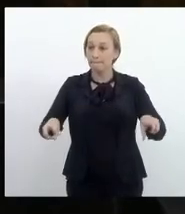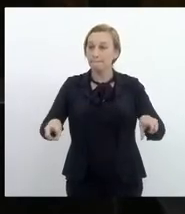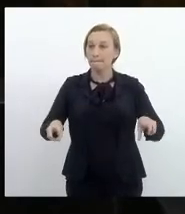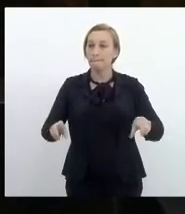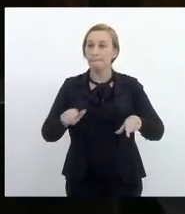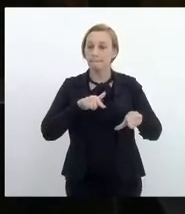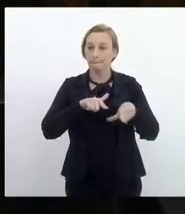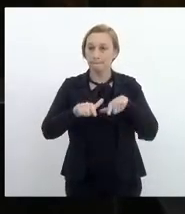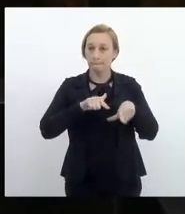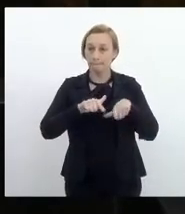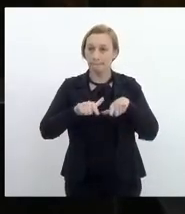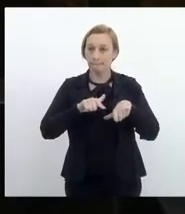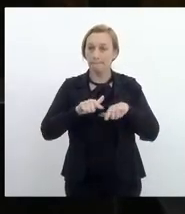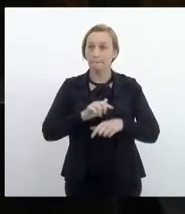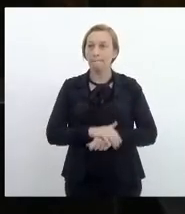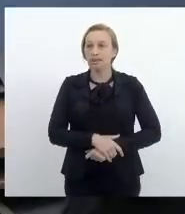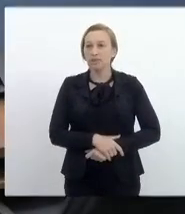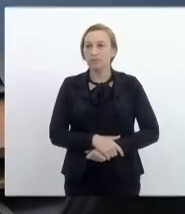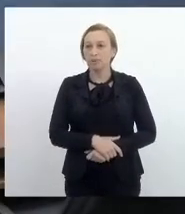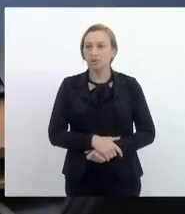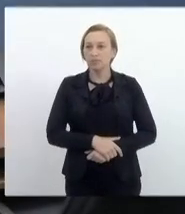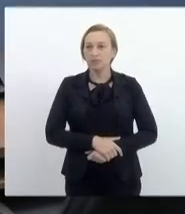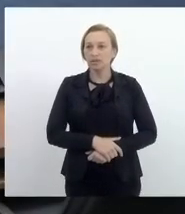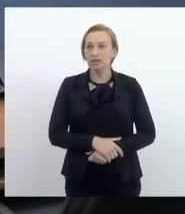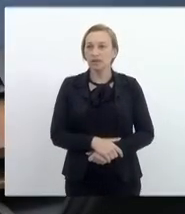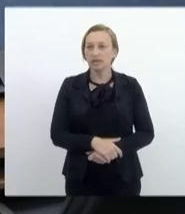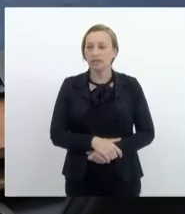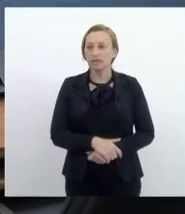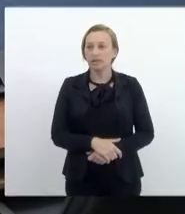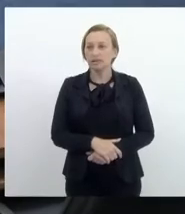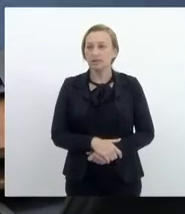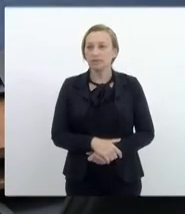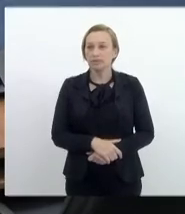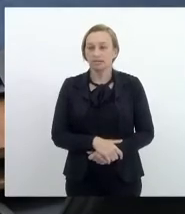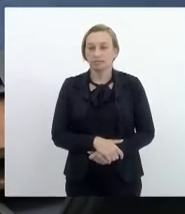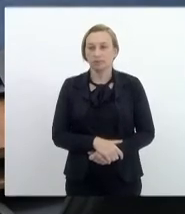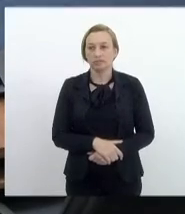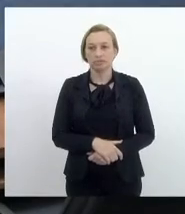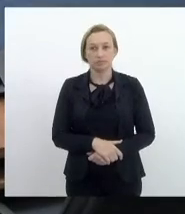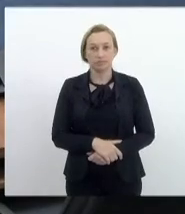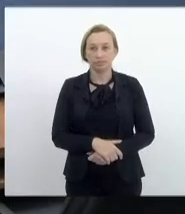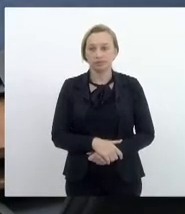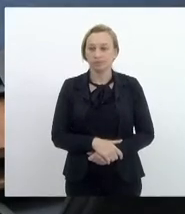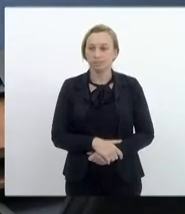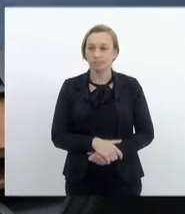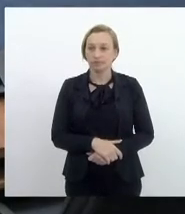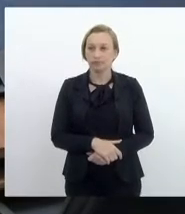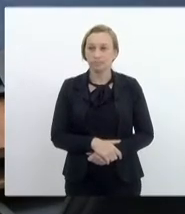reflete com exatidão o ocorrido na 166ª